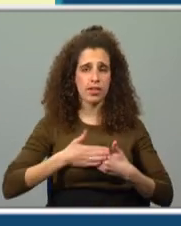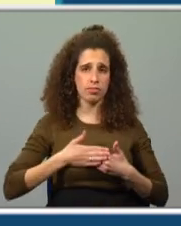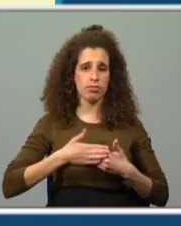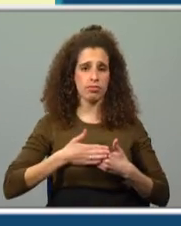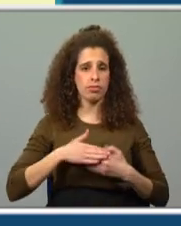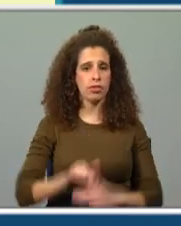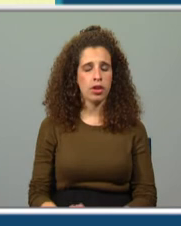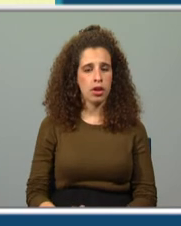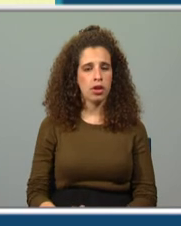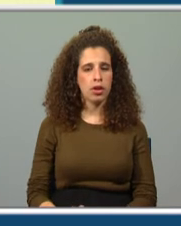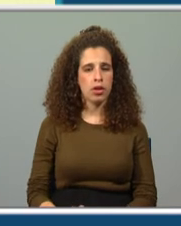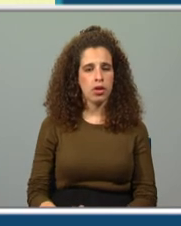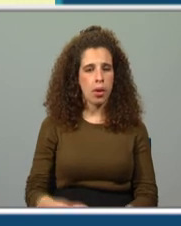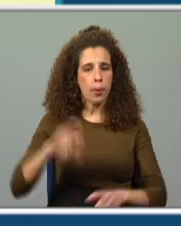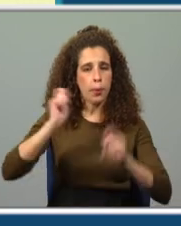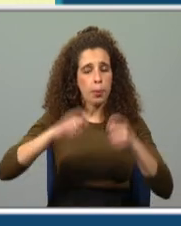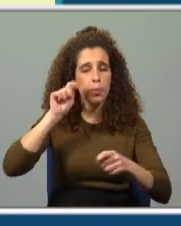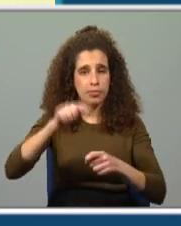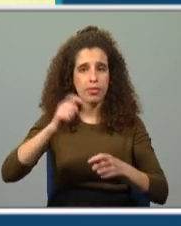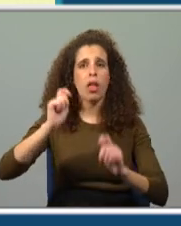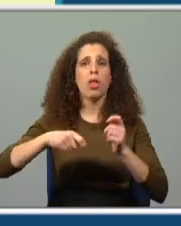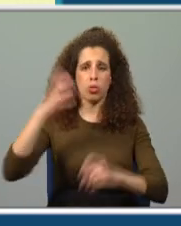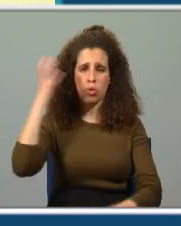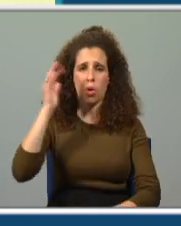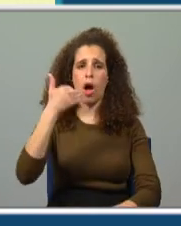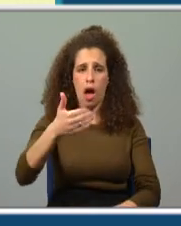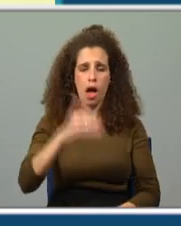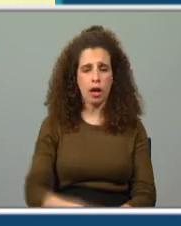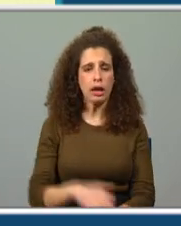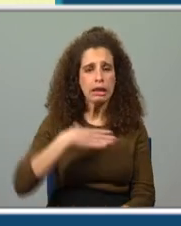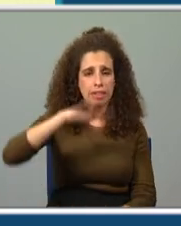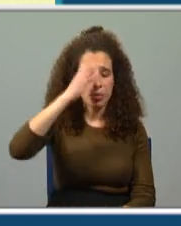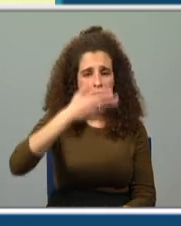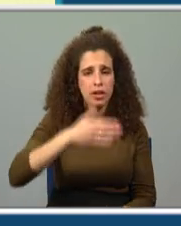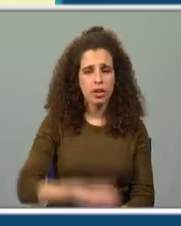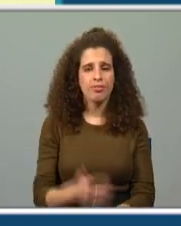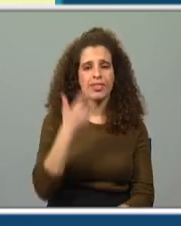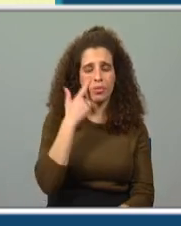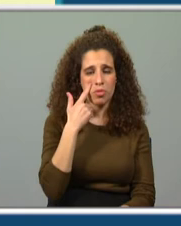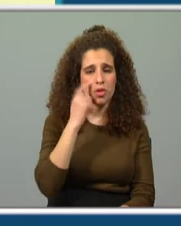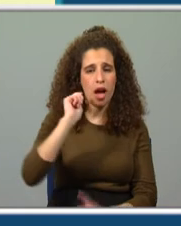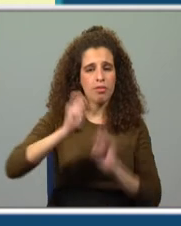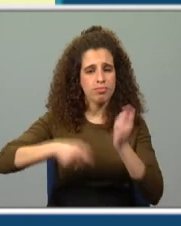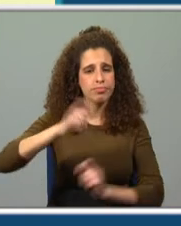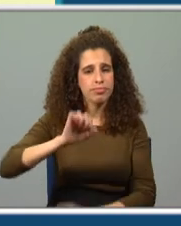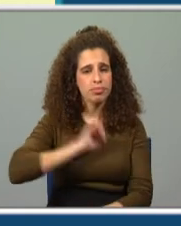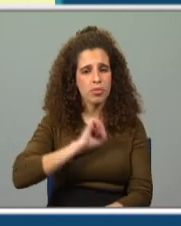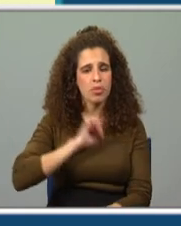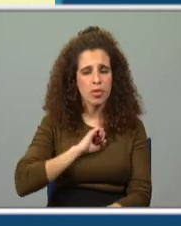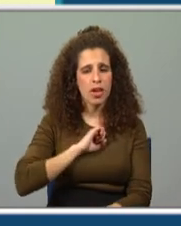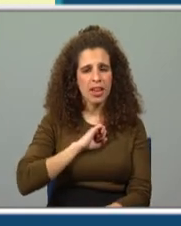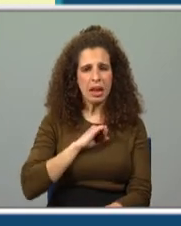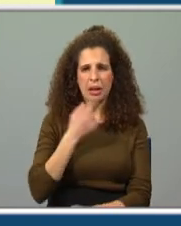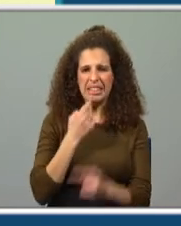ver. O teu tambor ainda toca. Queres saber? Tenho reparado que o meu tambor anda com uma